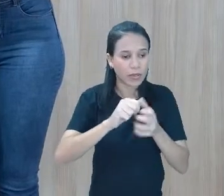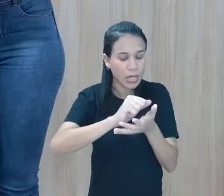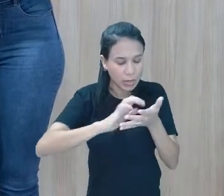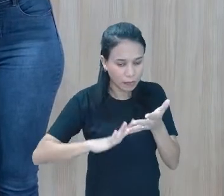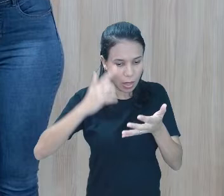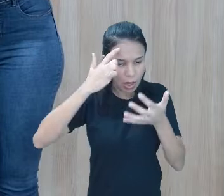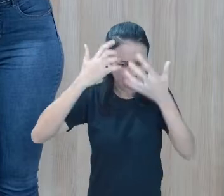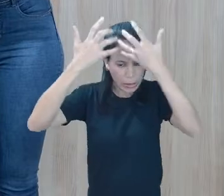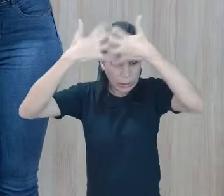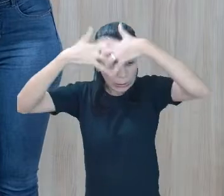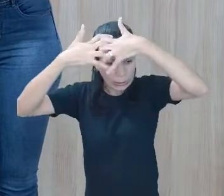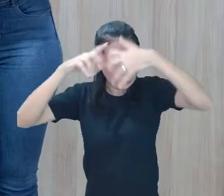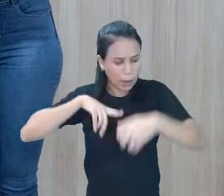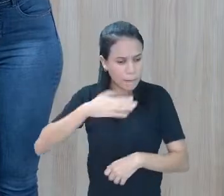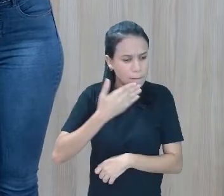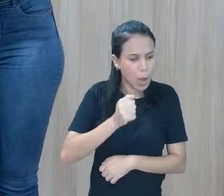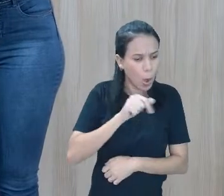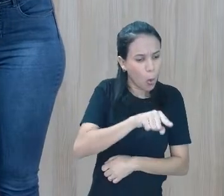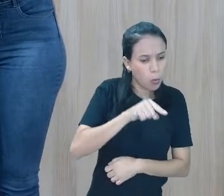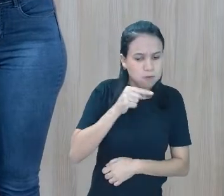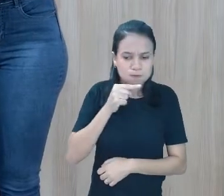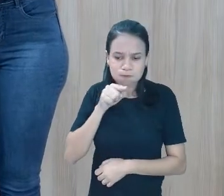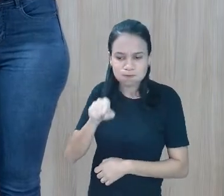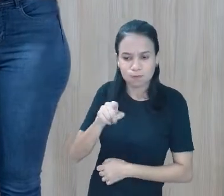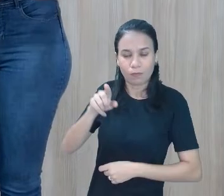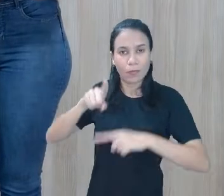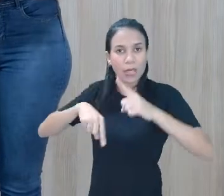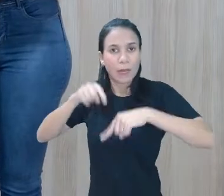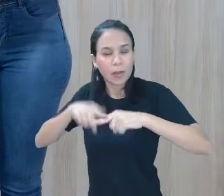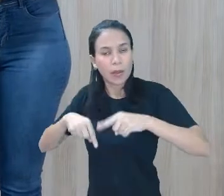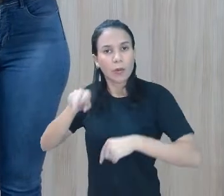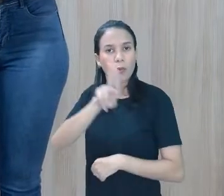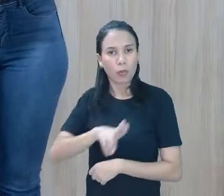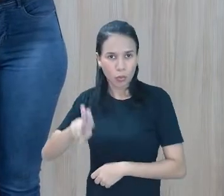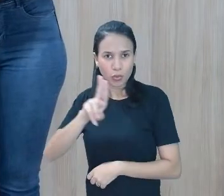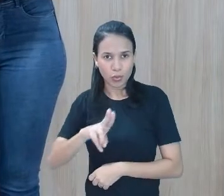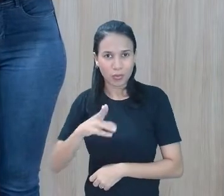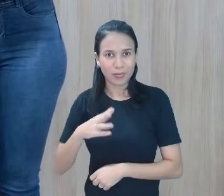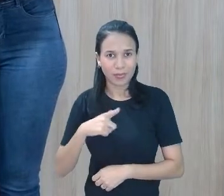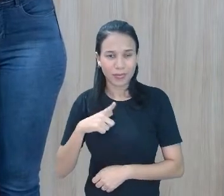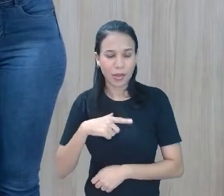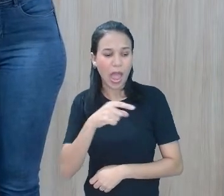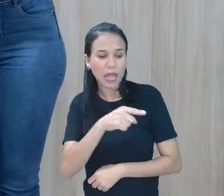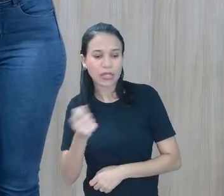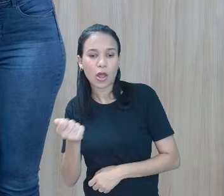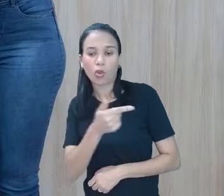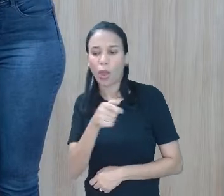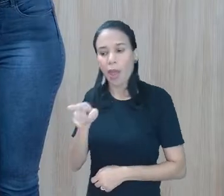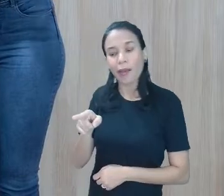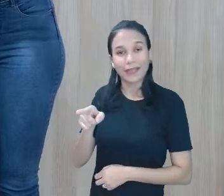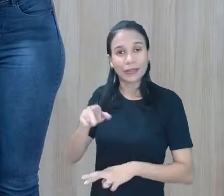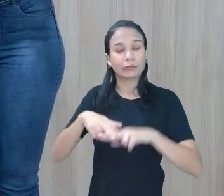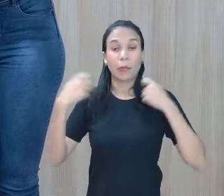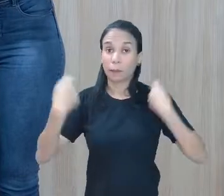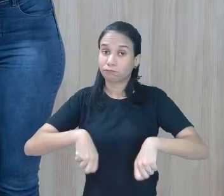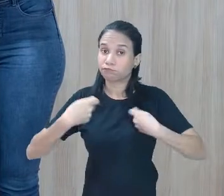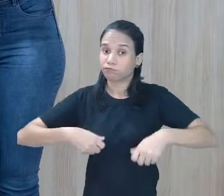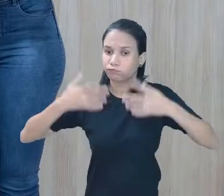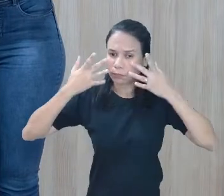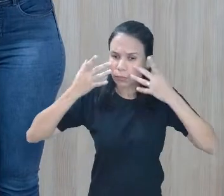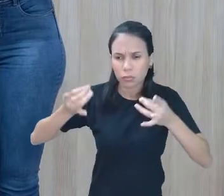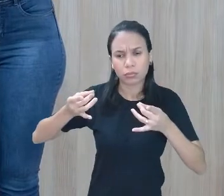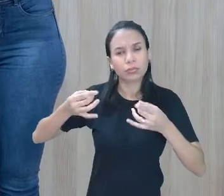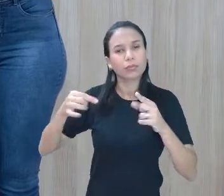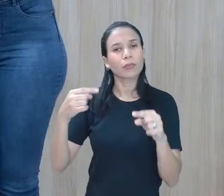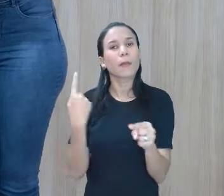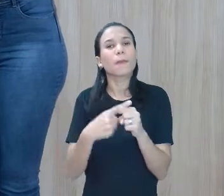atividade, ele vai ter preferências de alguns materiais em relação a alguns recursos e a gente precisa ficar atento a